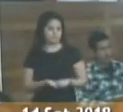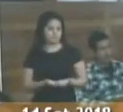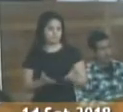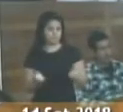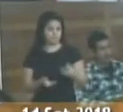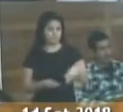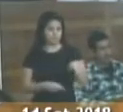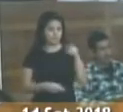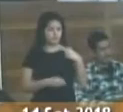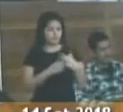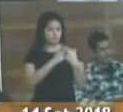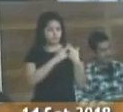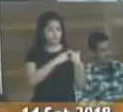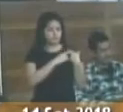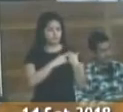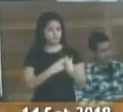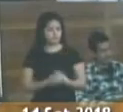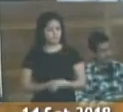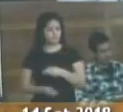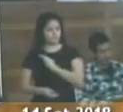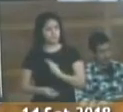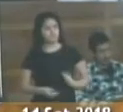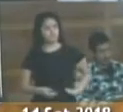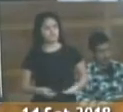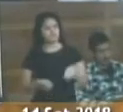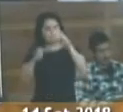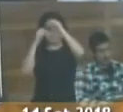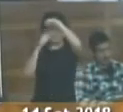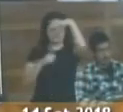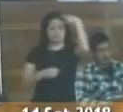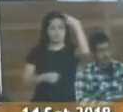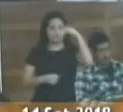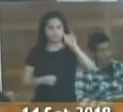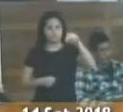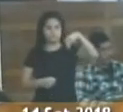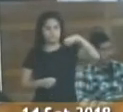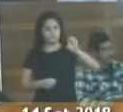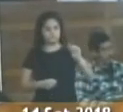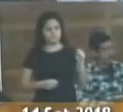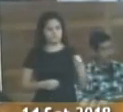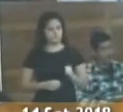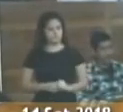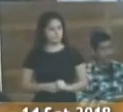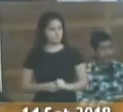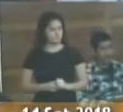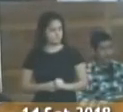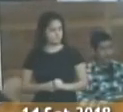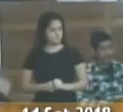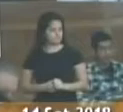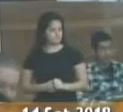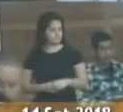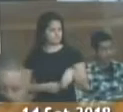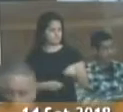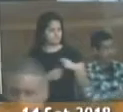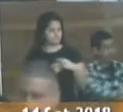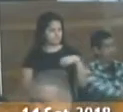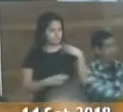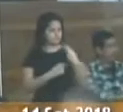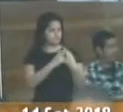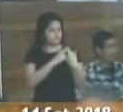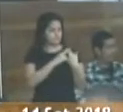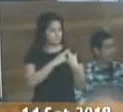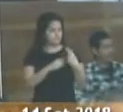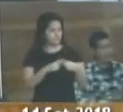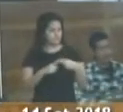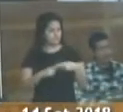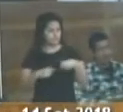deputado aqui vai com certeza cobrar a prefeitura, o INEA, os órgãos públicos de responsabilidade, porque